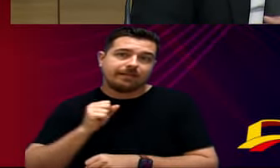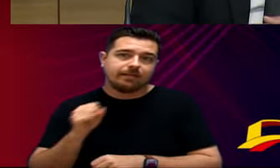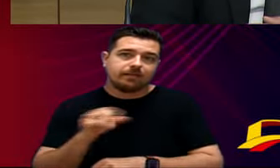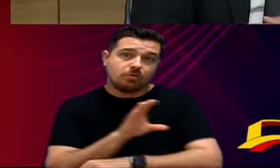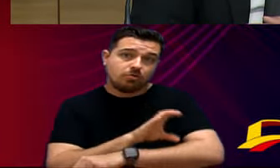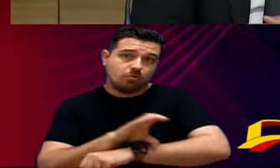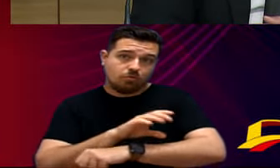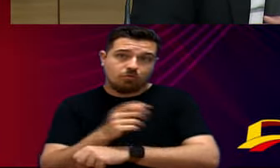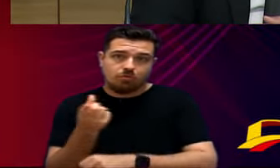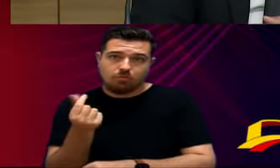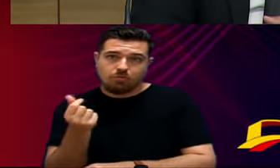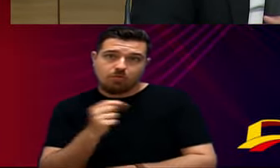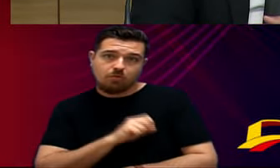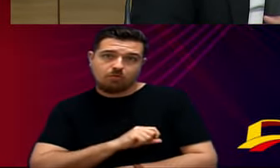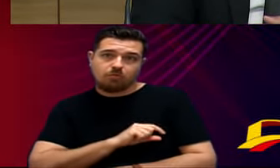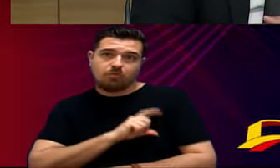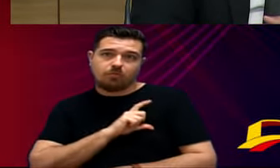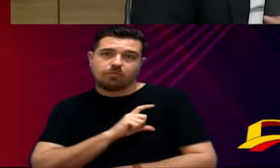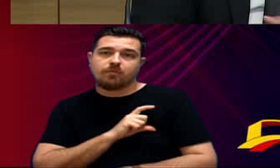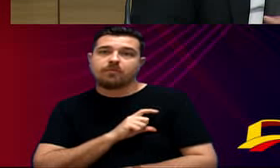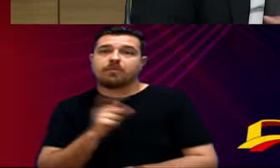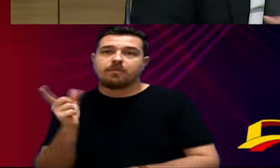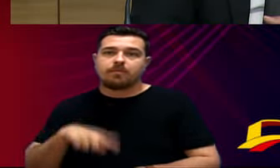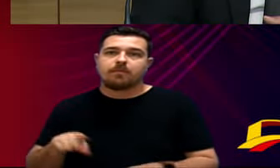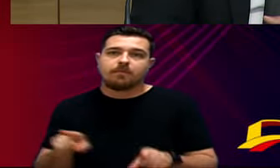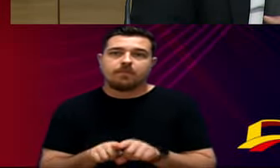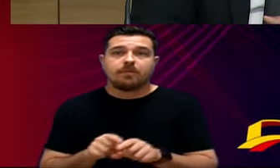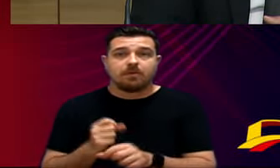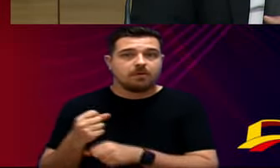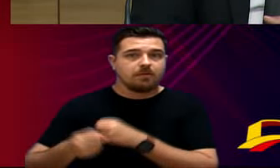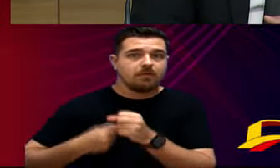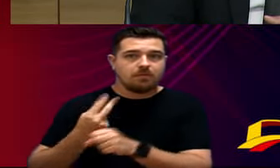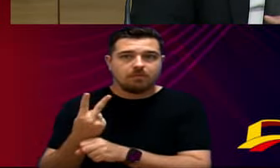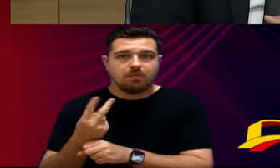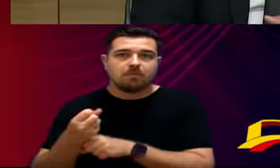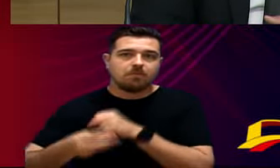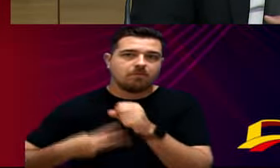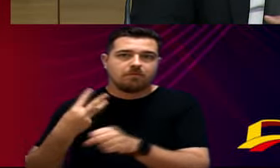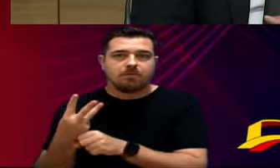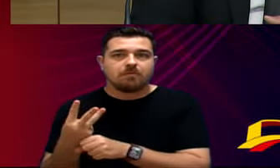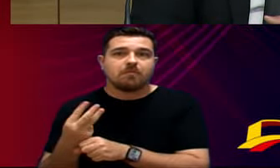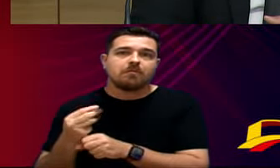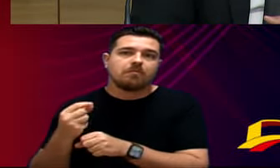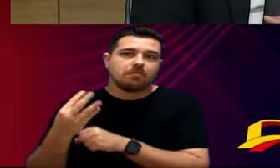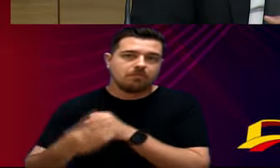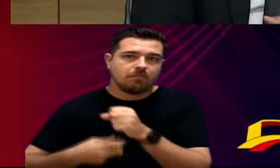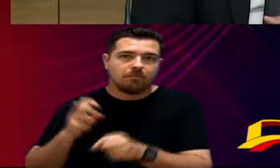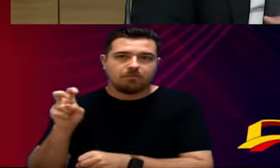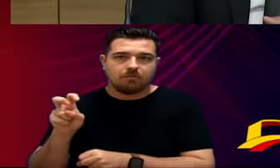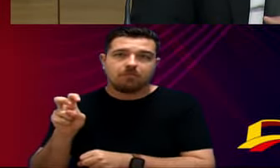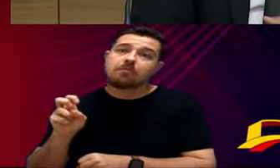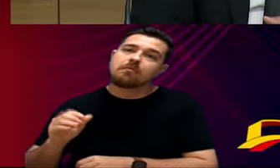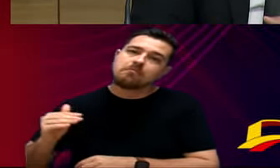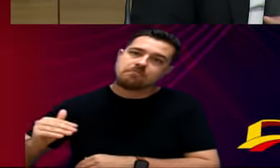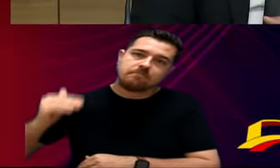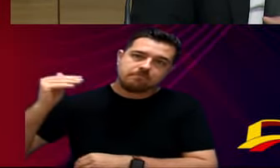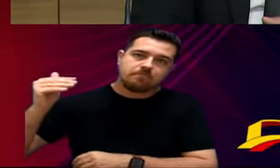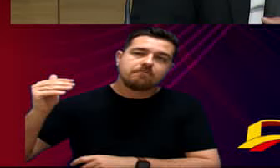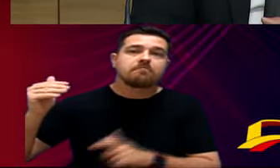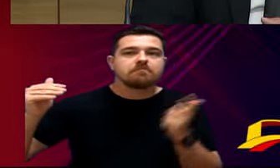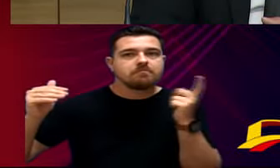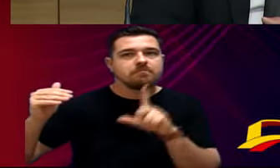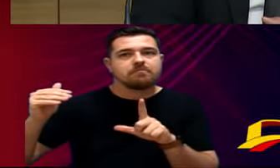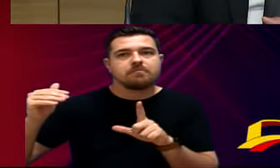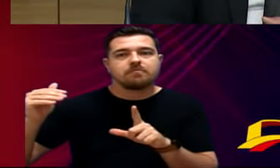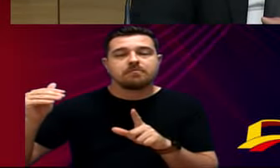porcentagem no salário mas também tem aquela questão de período ó está a 2 anos está a 5 anos você tem uma elevação